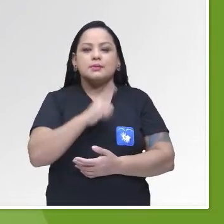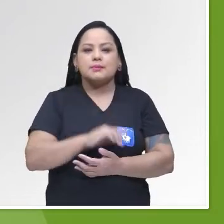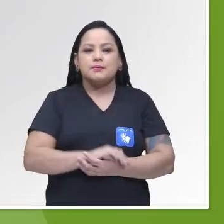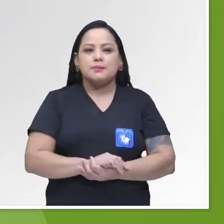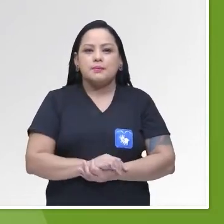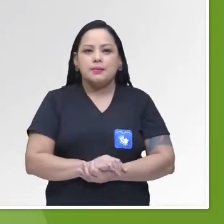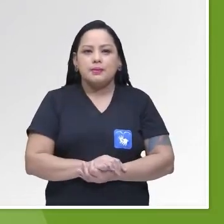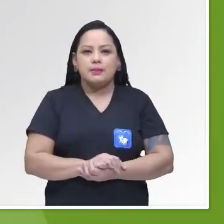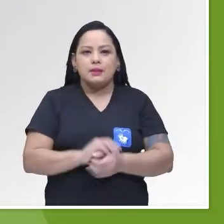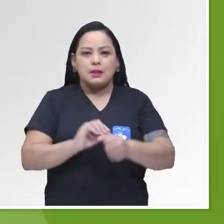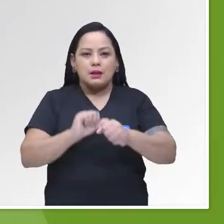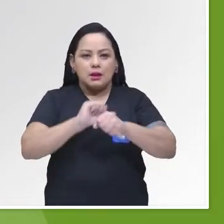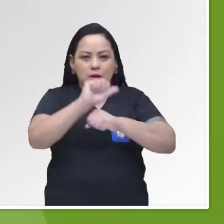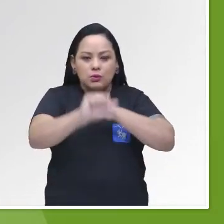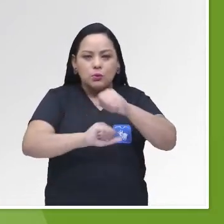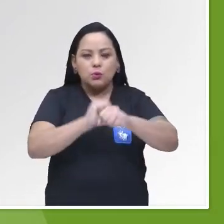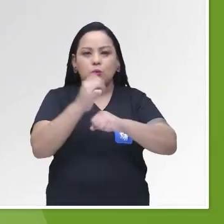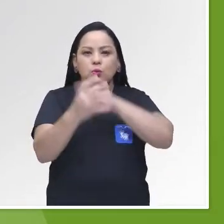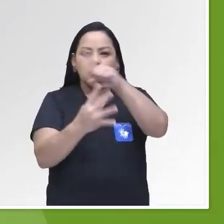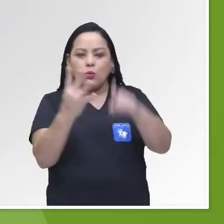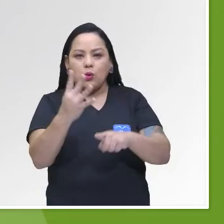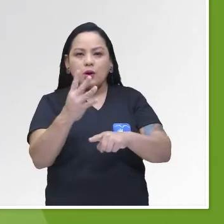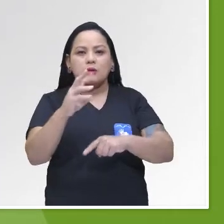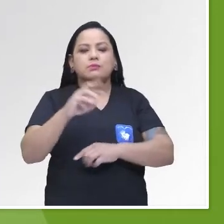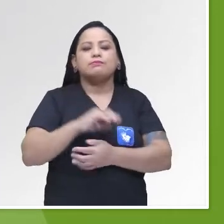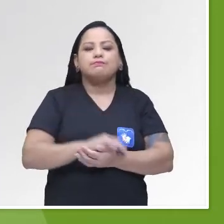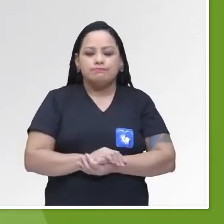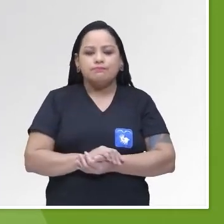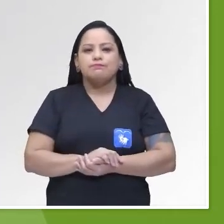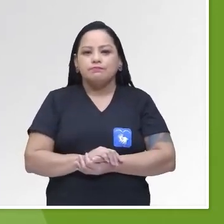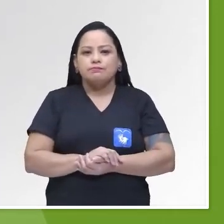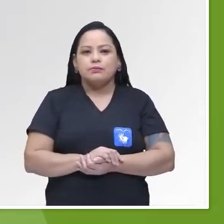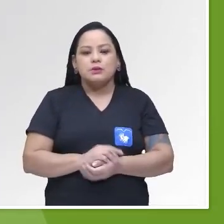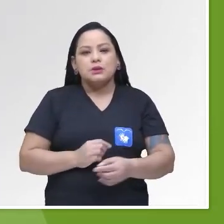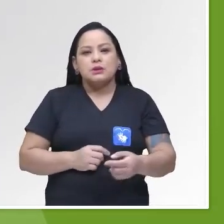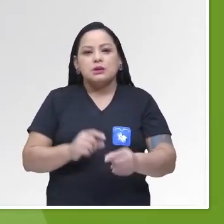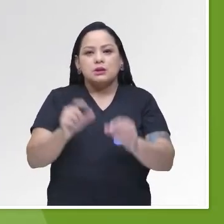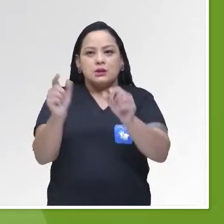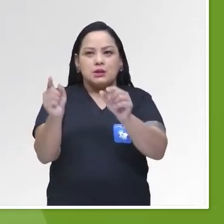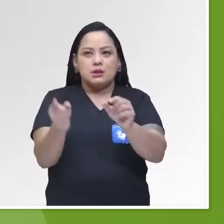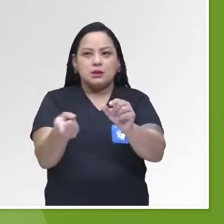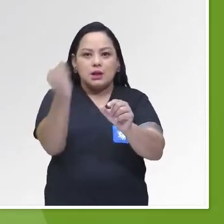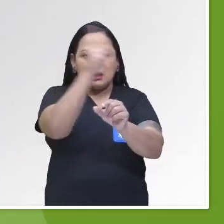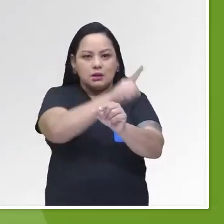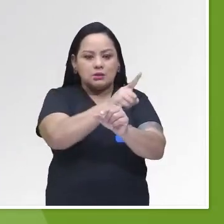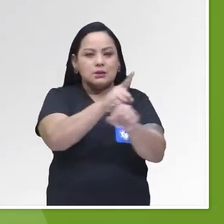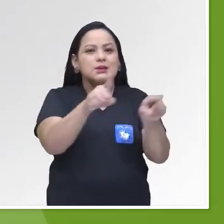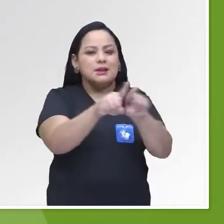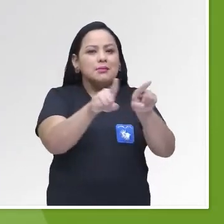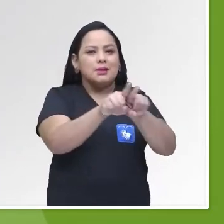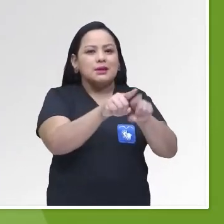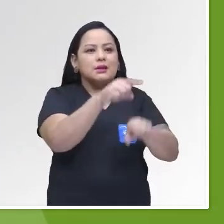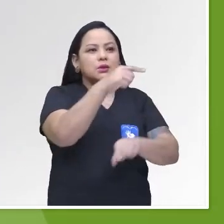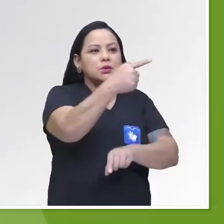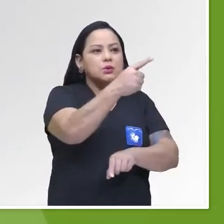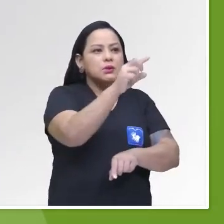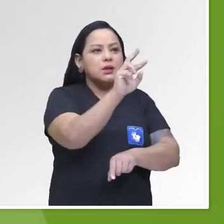átomos de hidrogênio na molécula. Então, aqui, observem que eu também tenho que ter 4